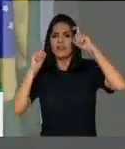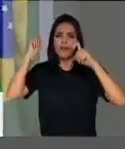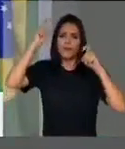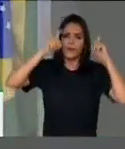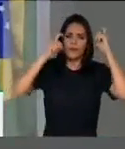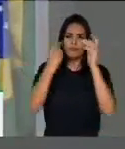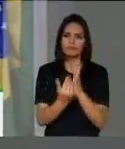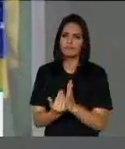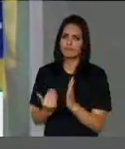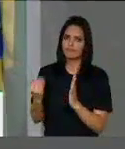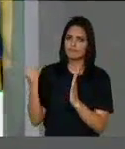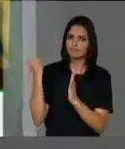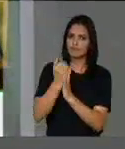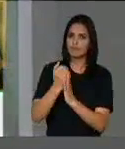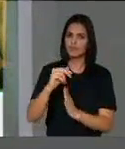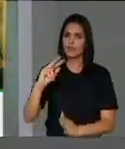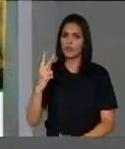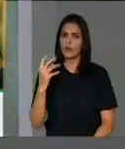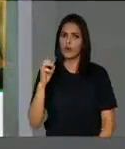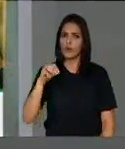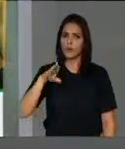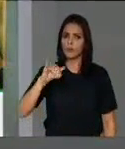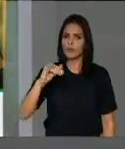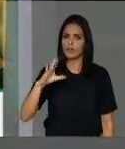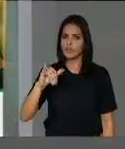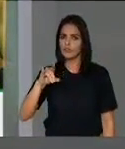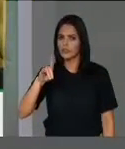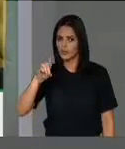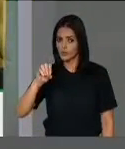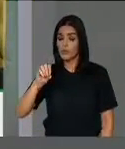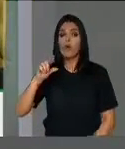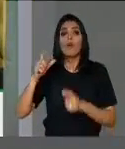número de homicídios no estado do Mato Grosso do Sul.